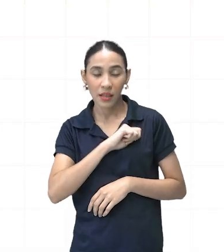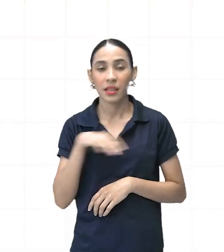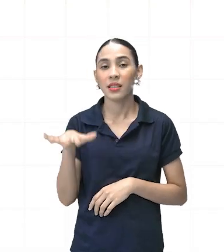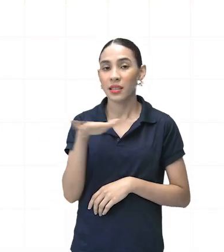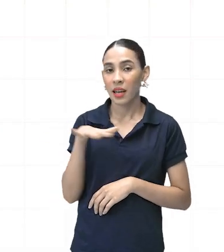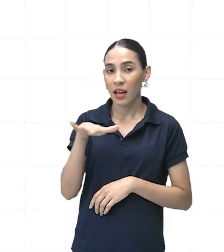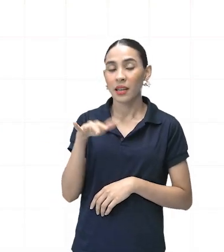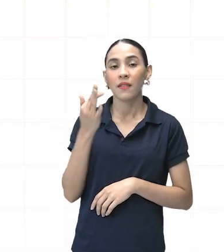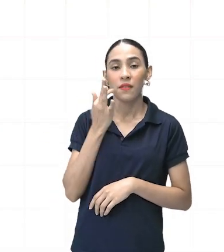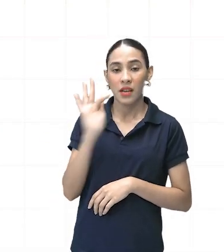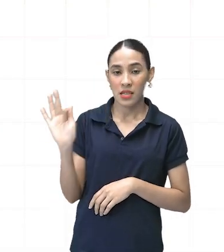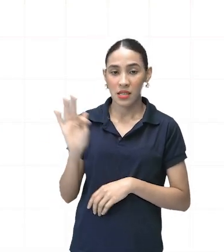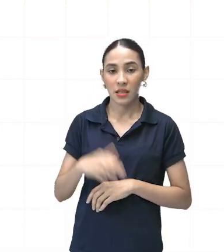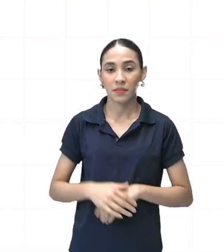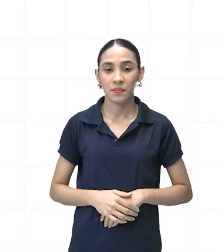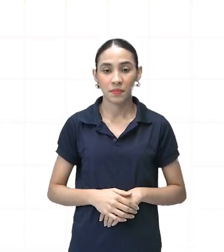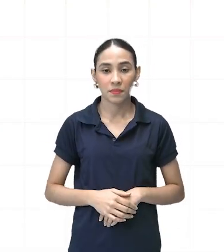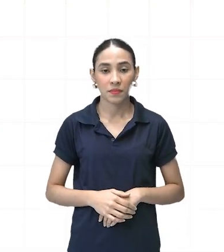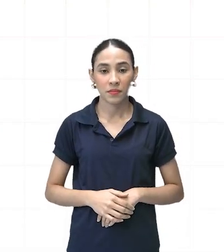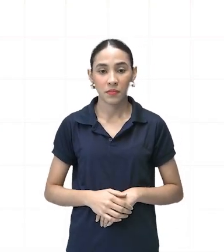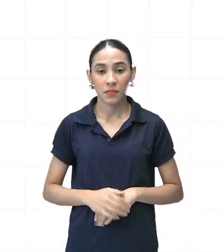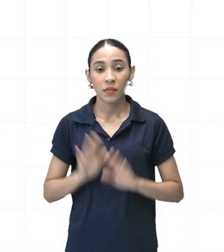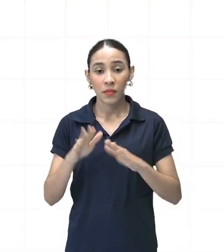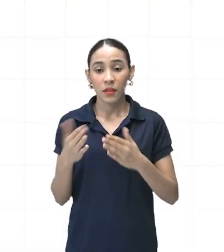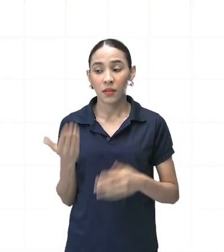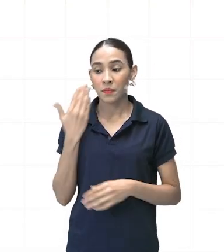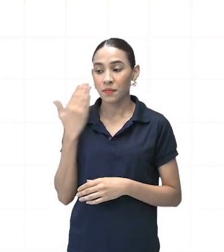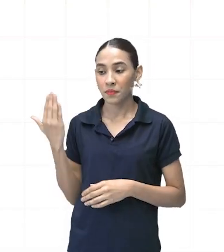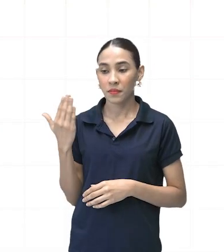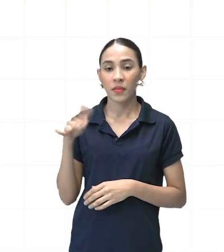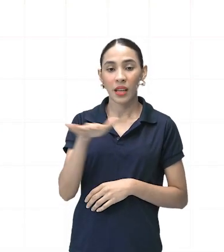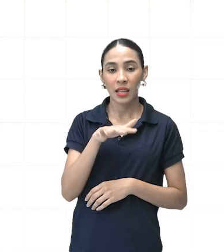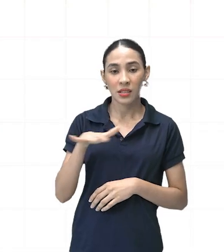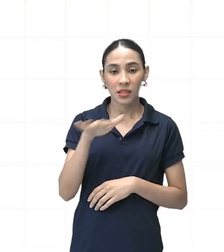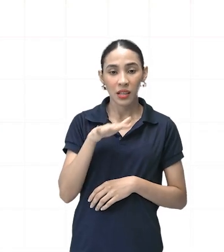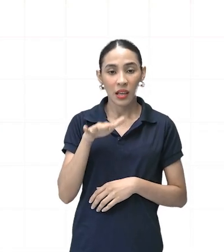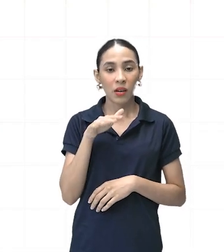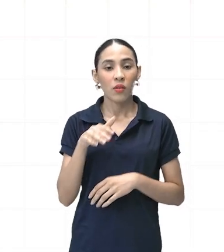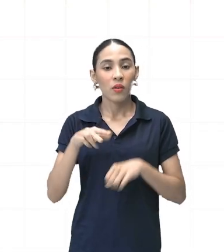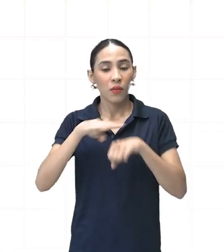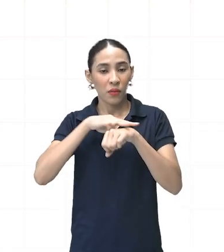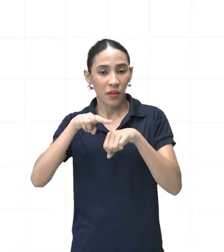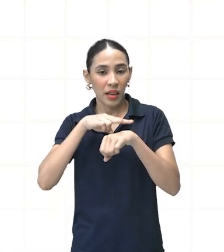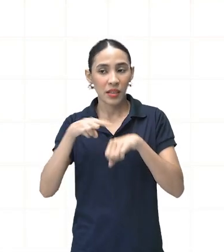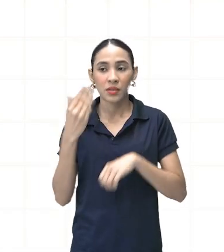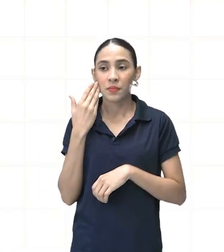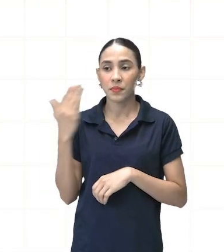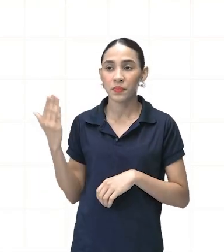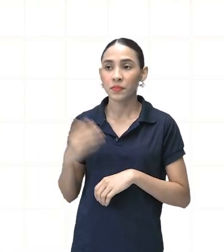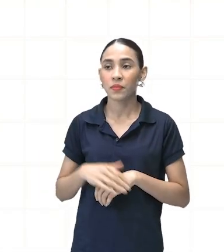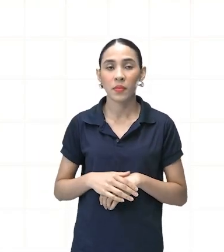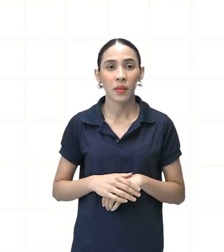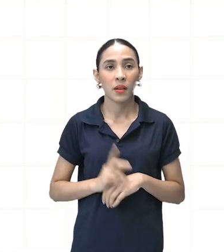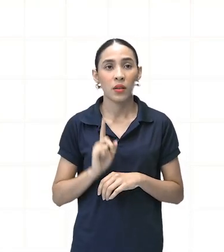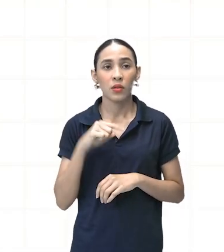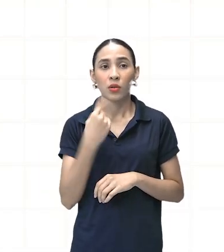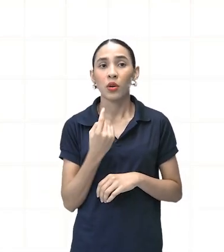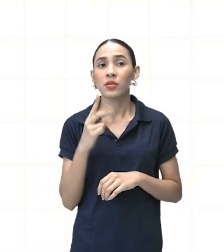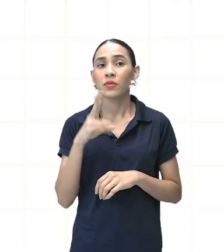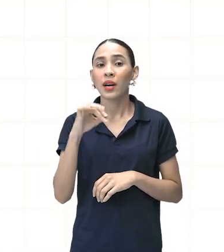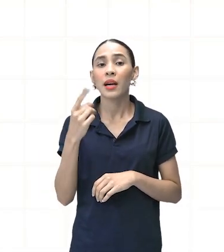na parte da França, tá? Nessa região aí que está em verde, né? A gente